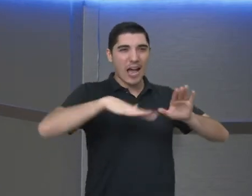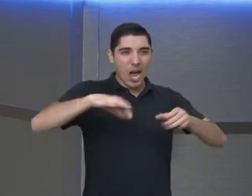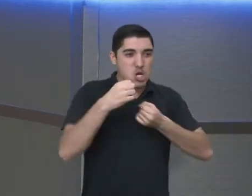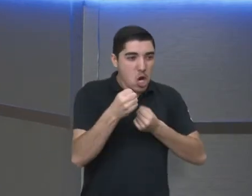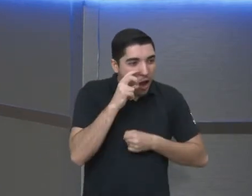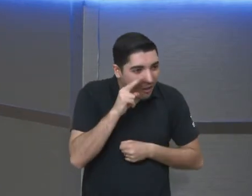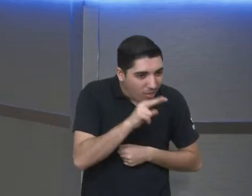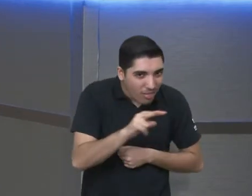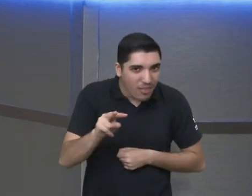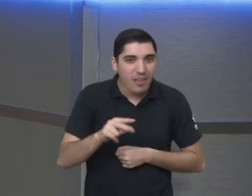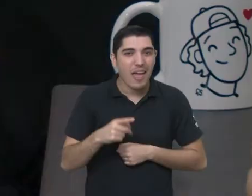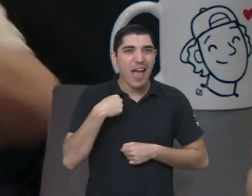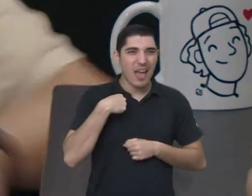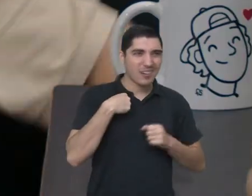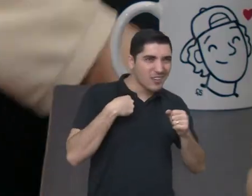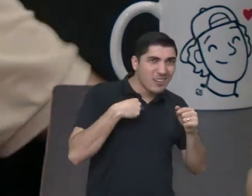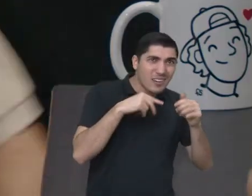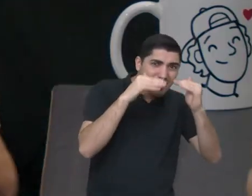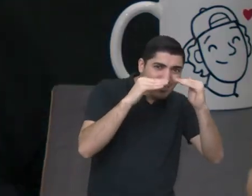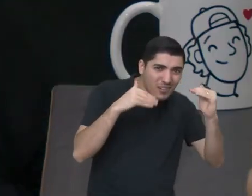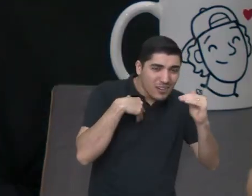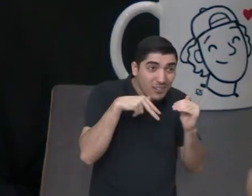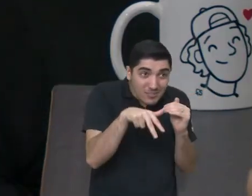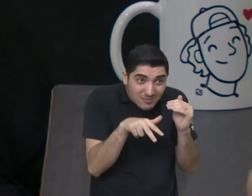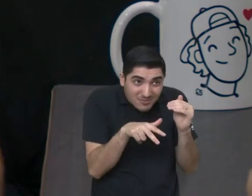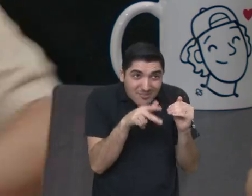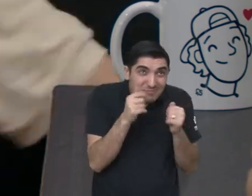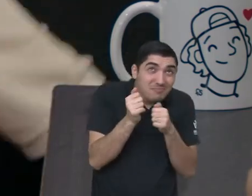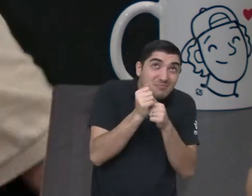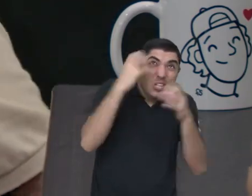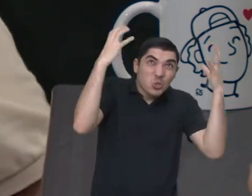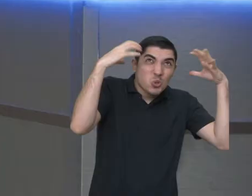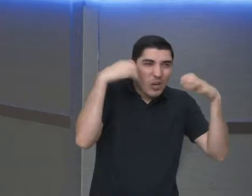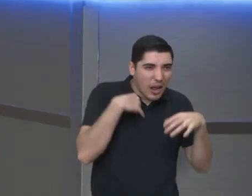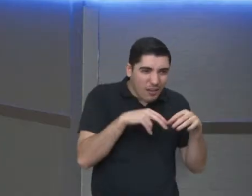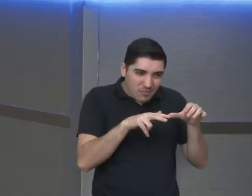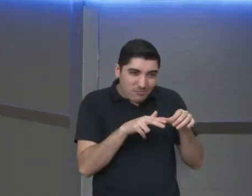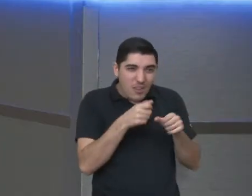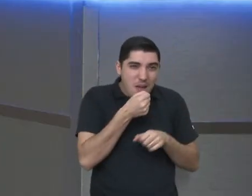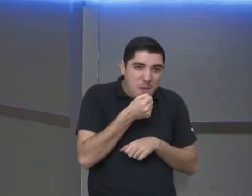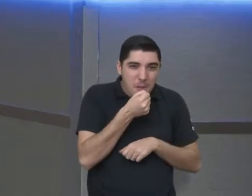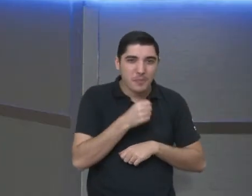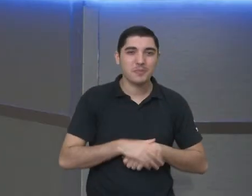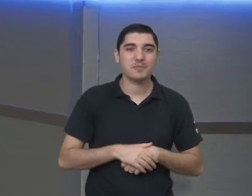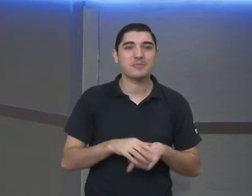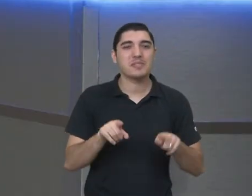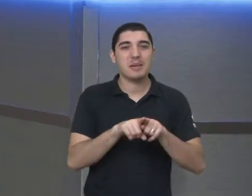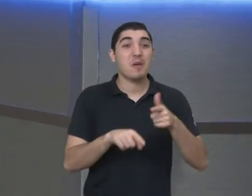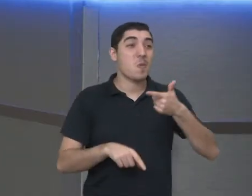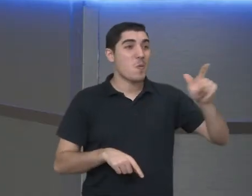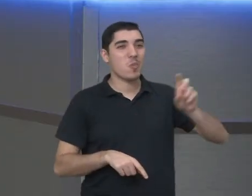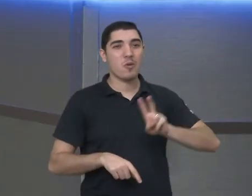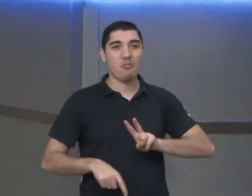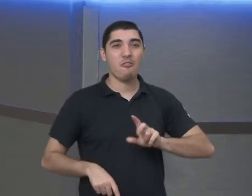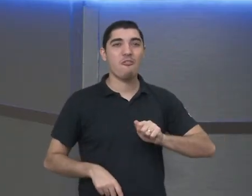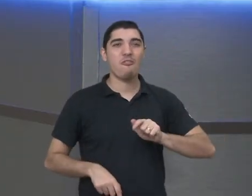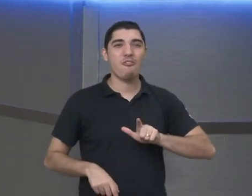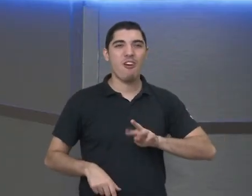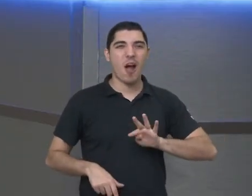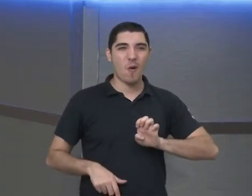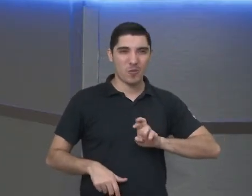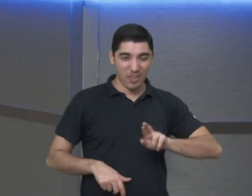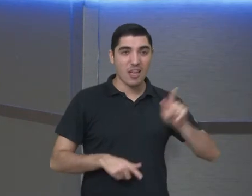ganhando para retardar um pouco mais, tal, não sei o que ele fazia. Quando ninguém estava vendo, ele metia o bico lá na bola e... Para murchar. Murchava,